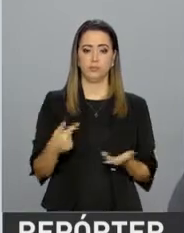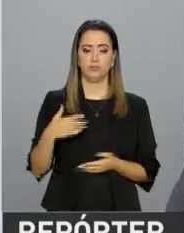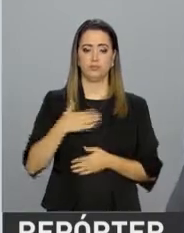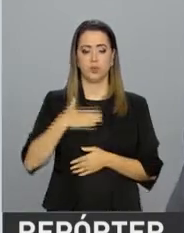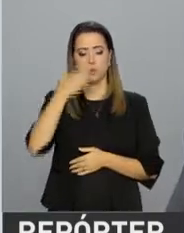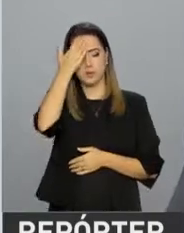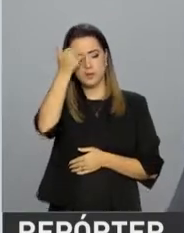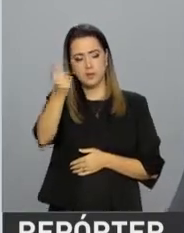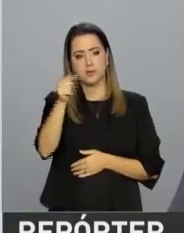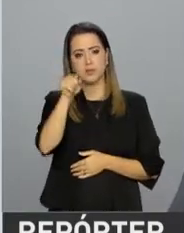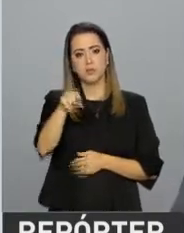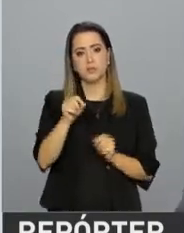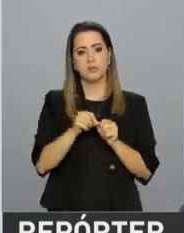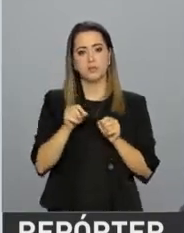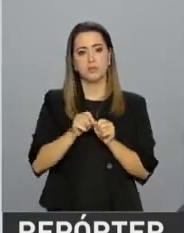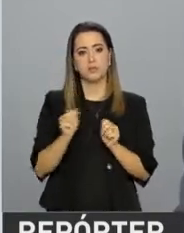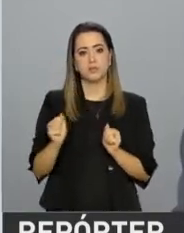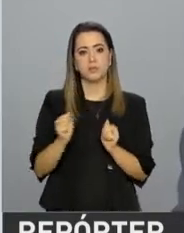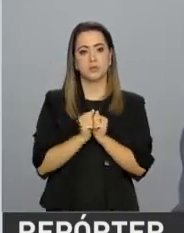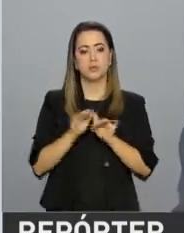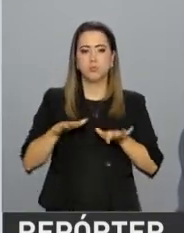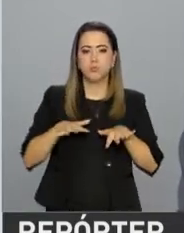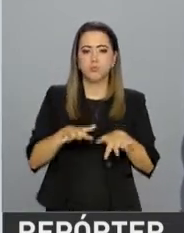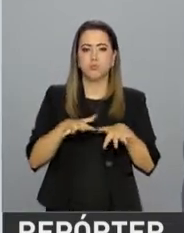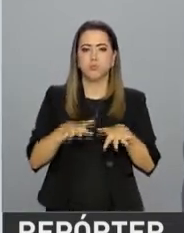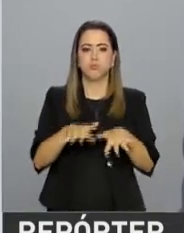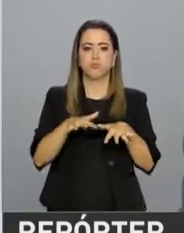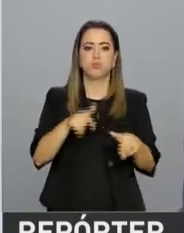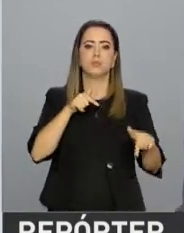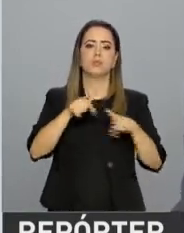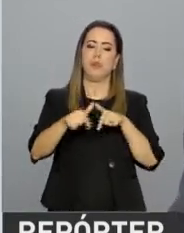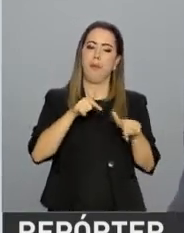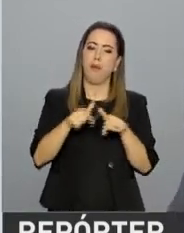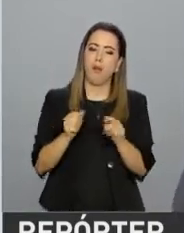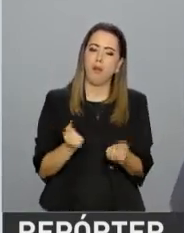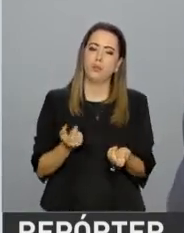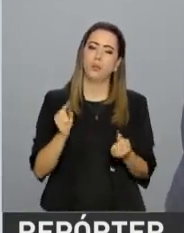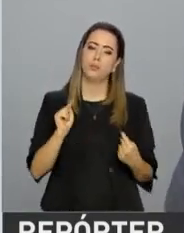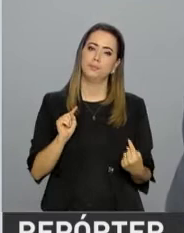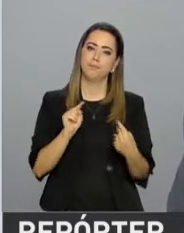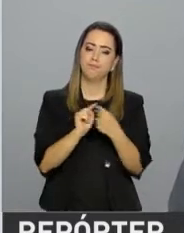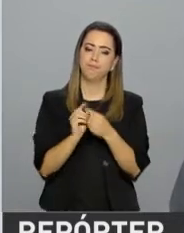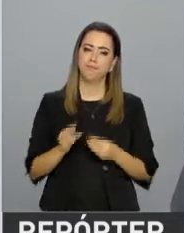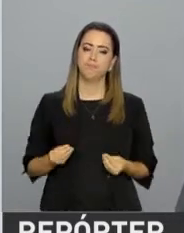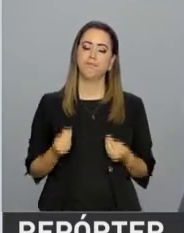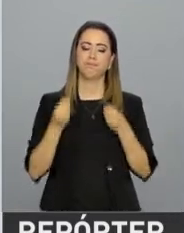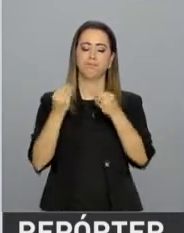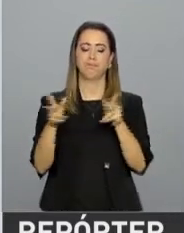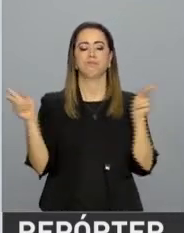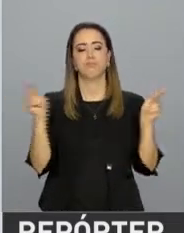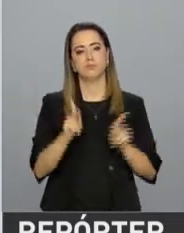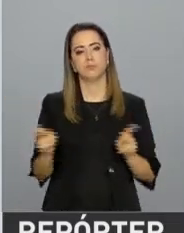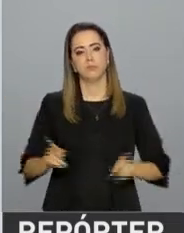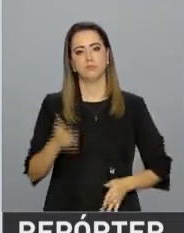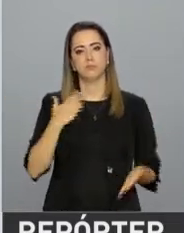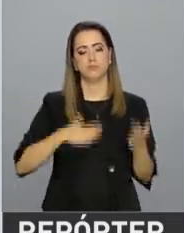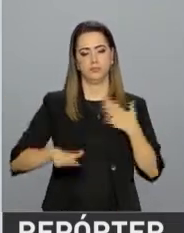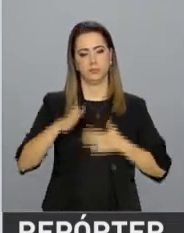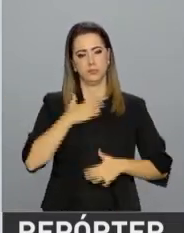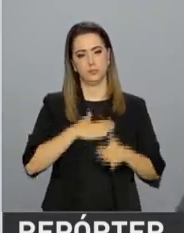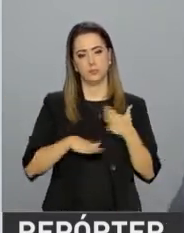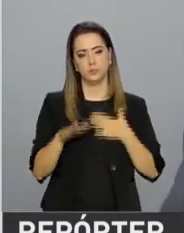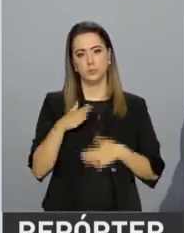sei, fazia manifestações, trabalhos com vistas a preservar a paz e a